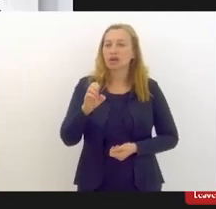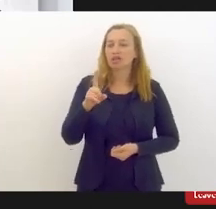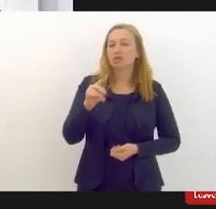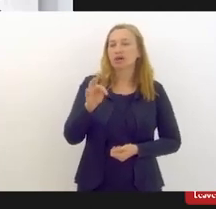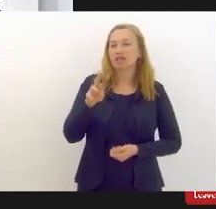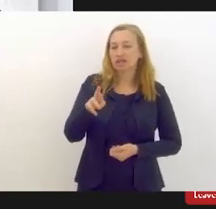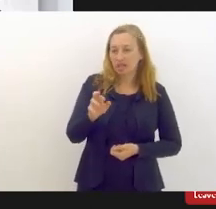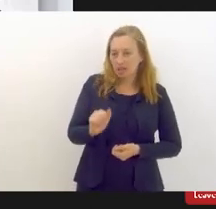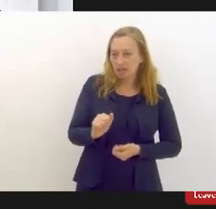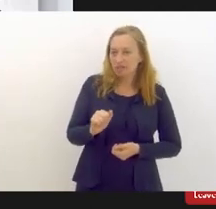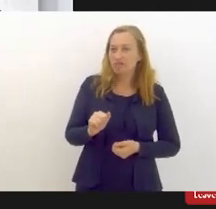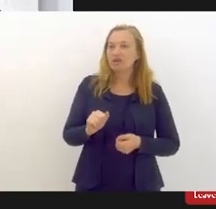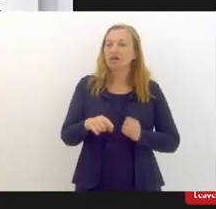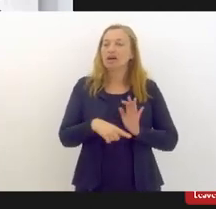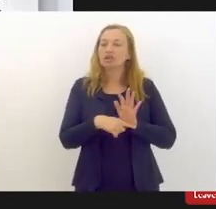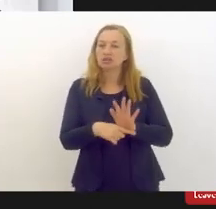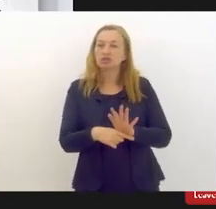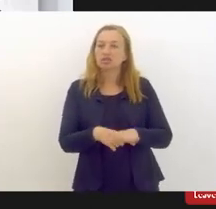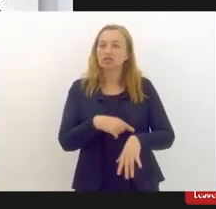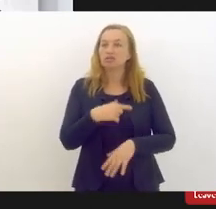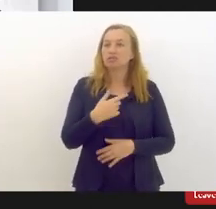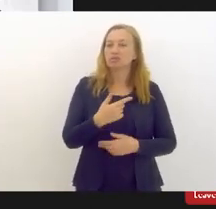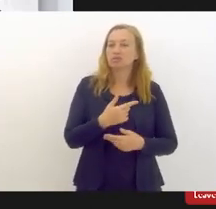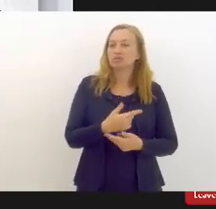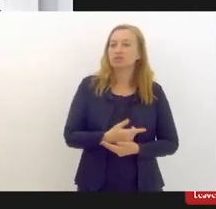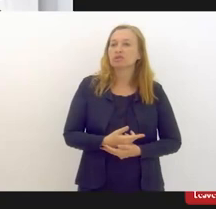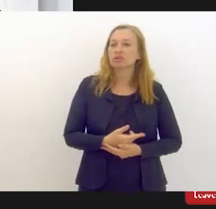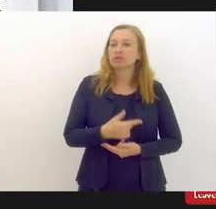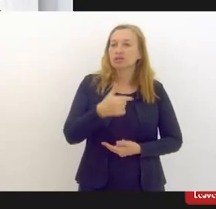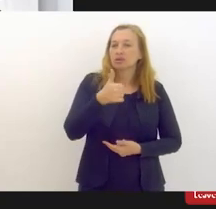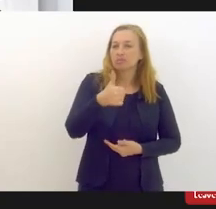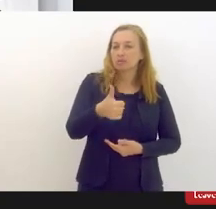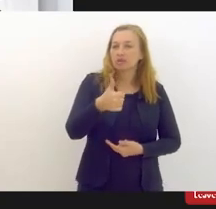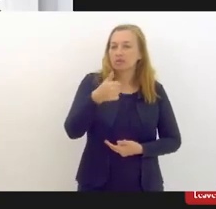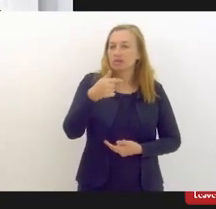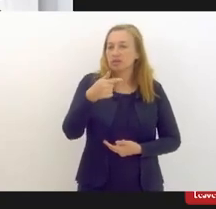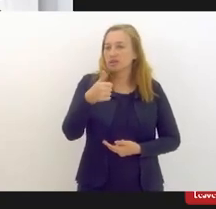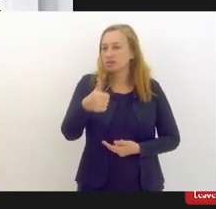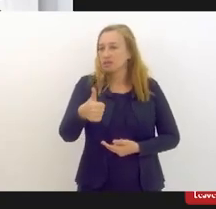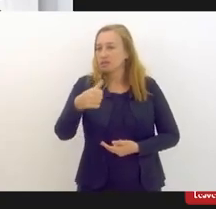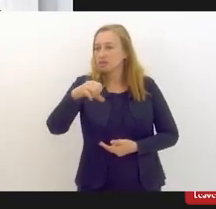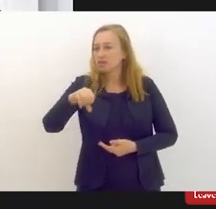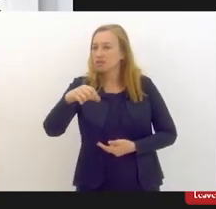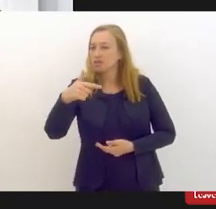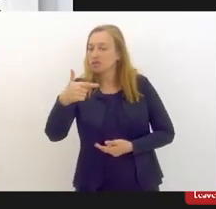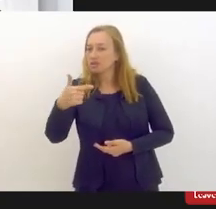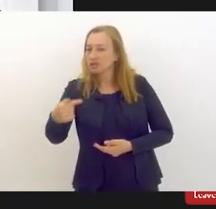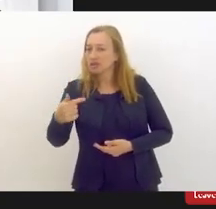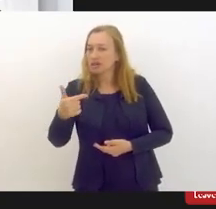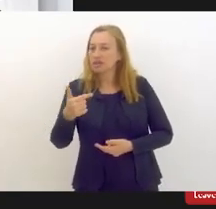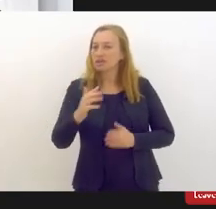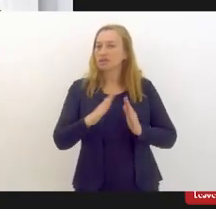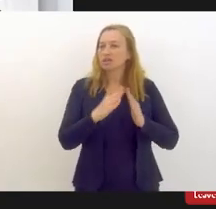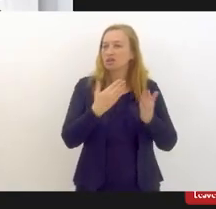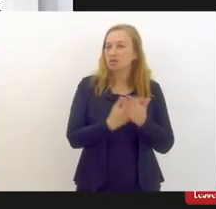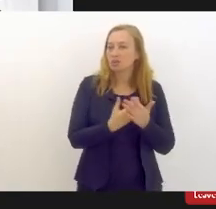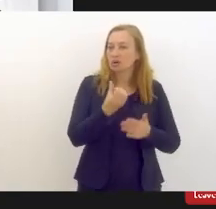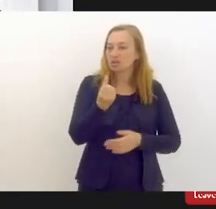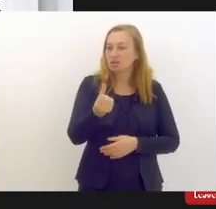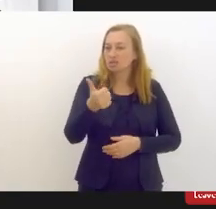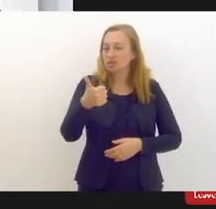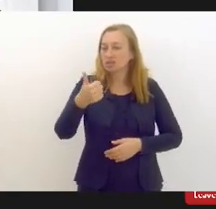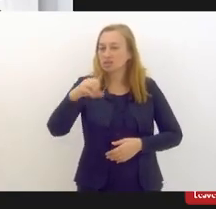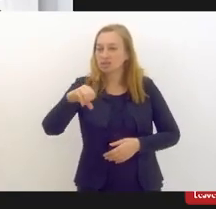escolares e 461 alunos. Sempre acontece no período de recesso de julho e das férias